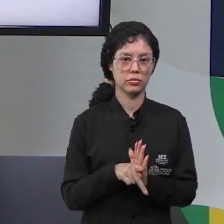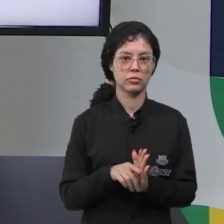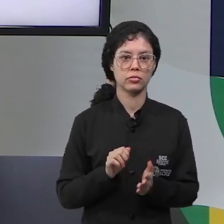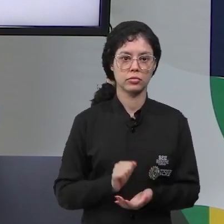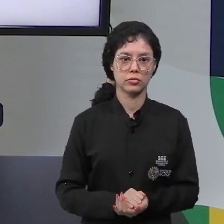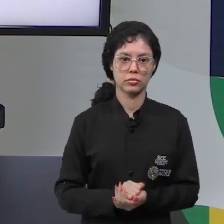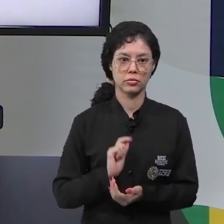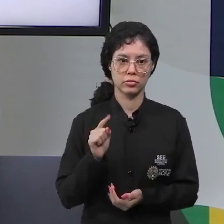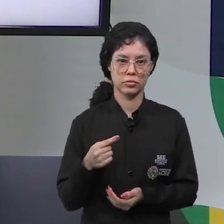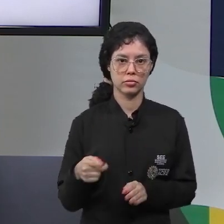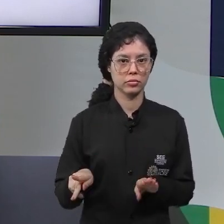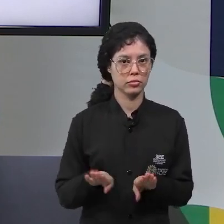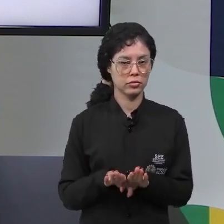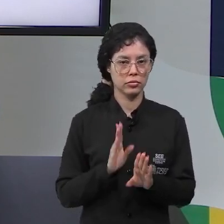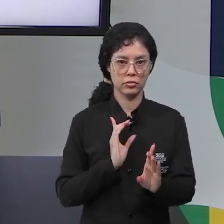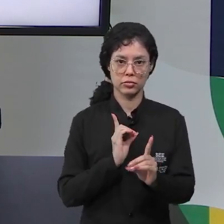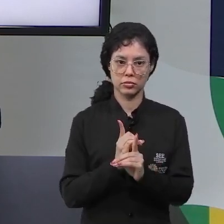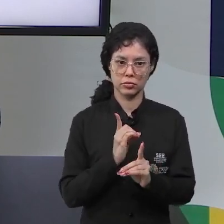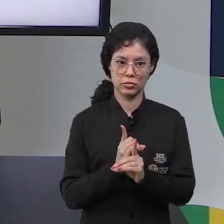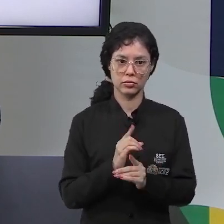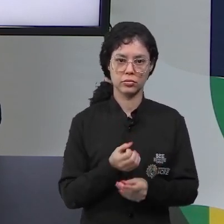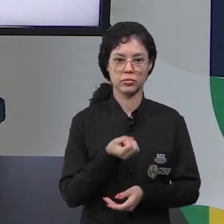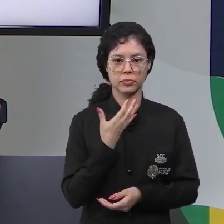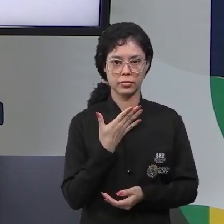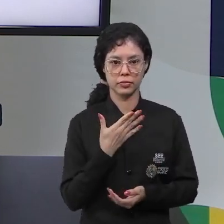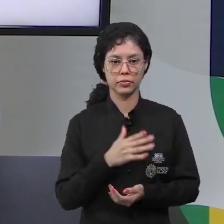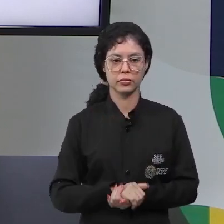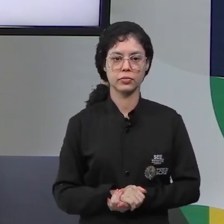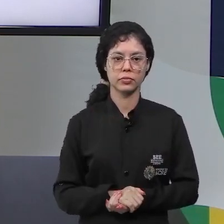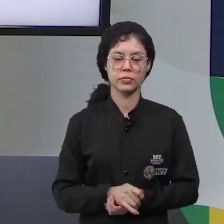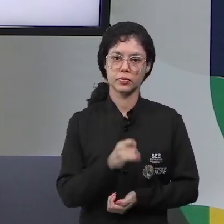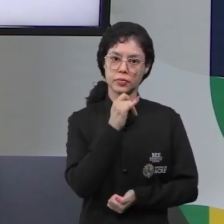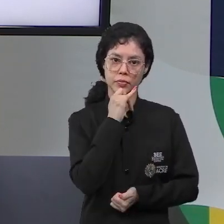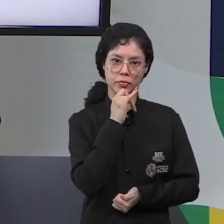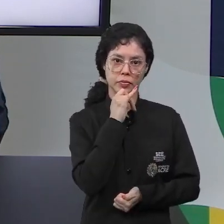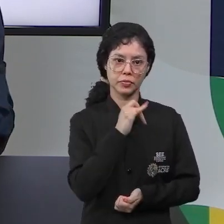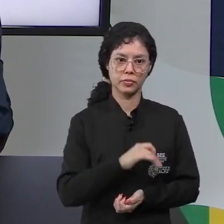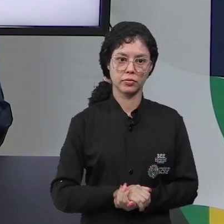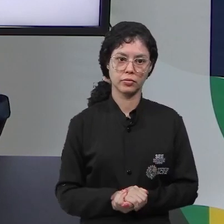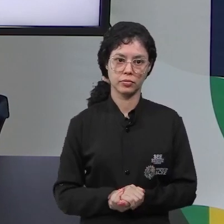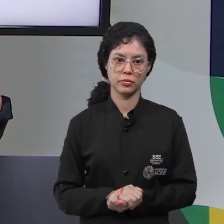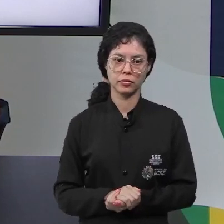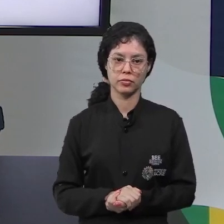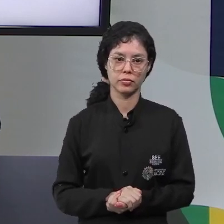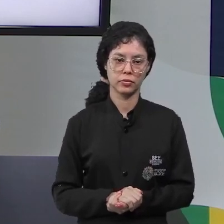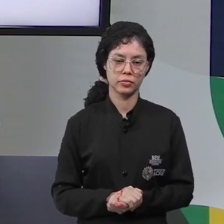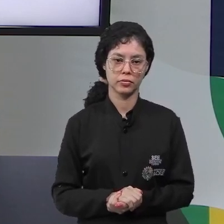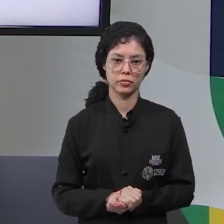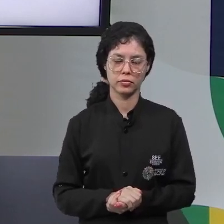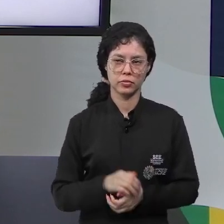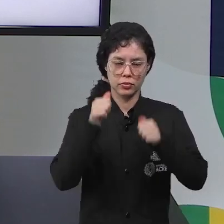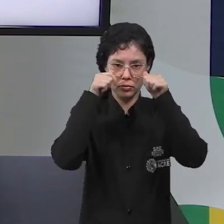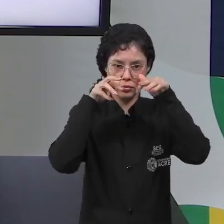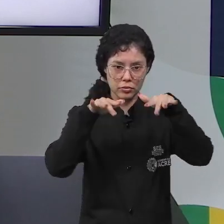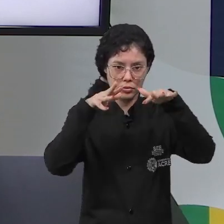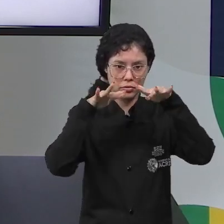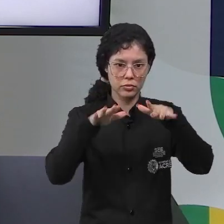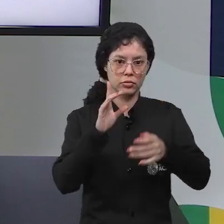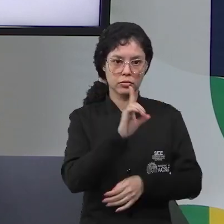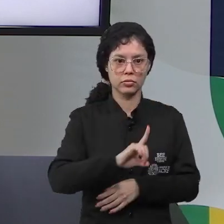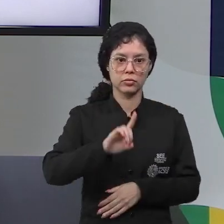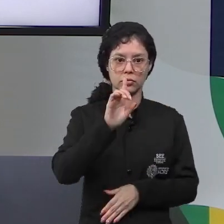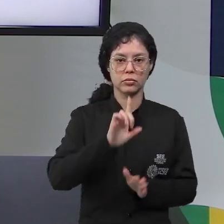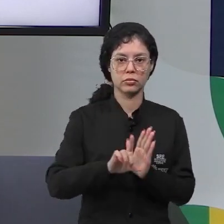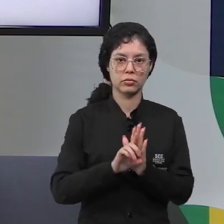guardar aquilo que a gente encontra de bom. Outro exemplo muito concreto é o Espiritismo, por exemplo. Ele diz que Deus criou as